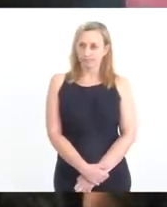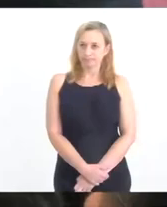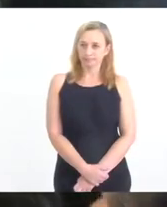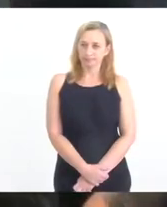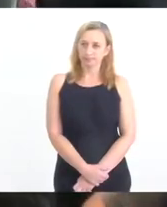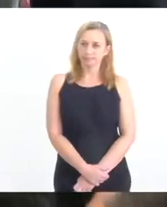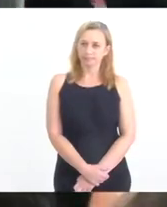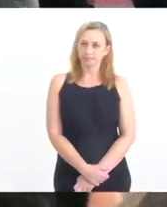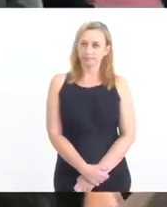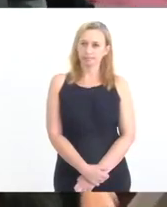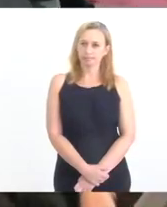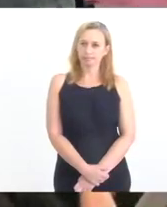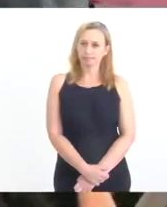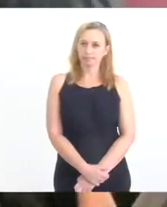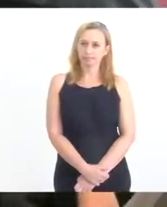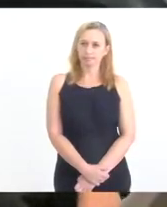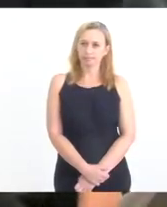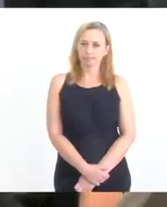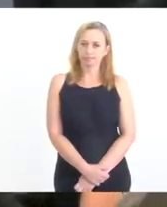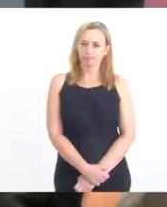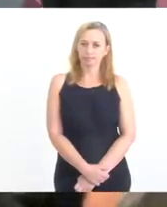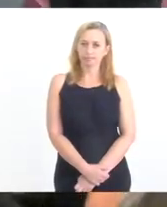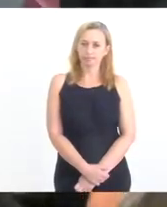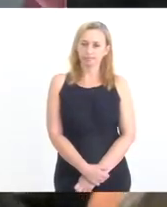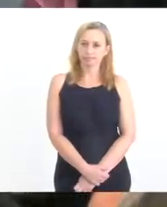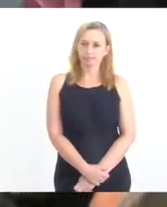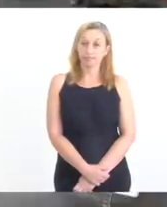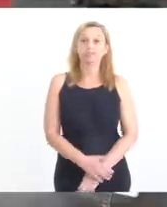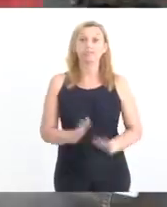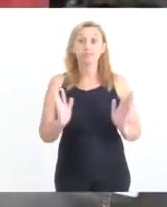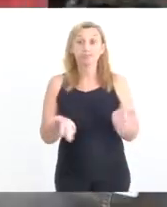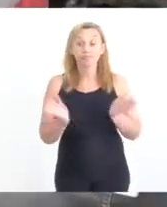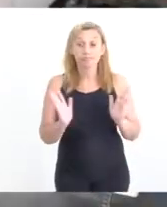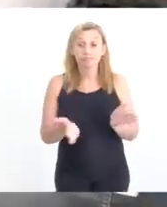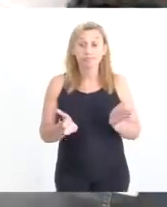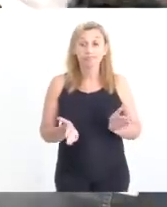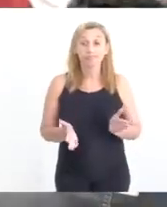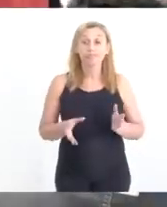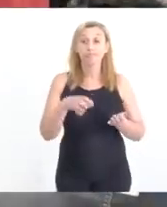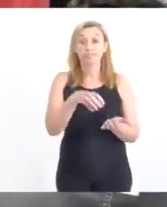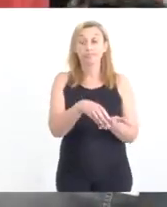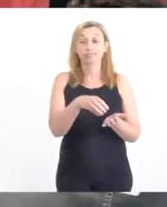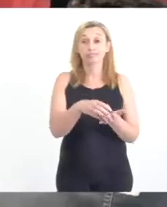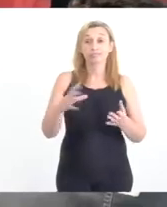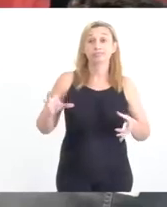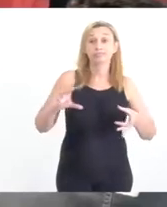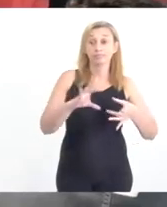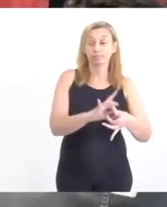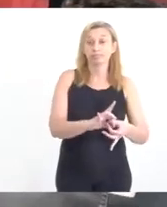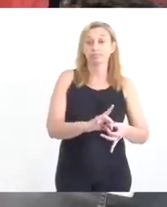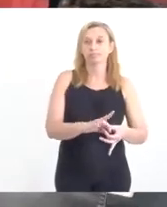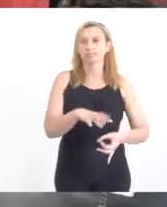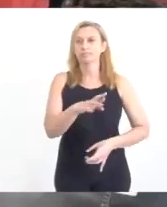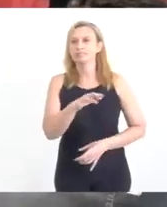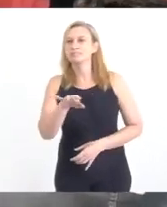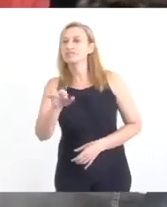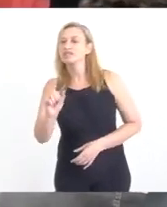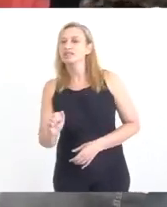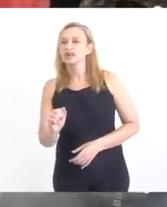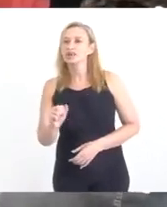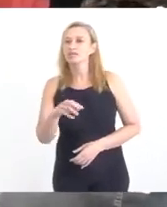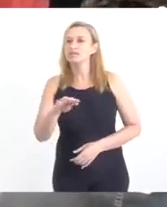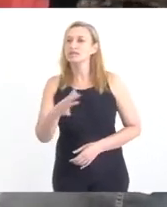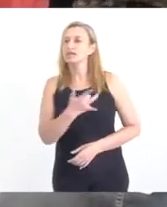é a e agora o centro de integração na Serra da Misericórdia